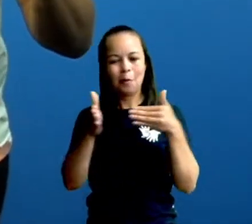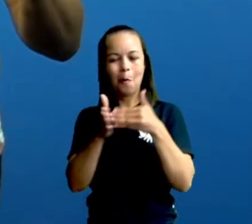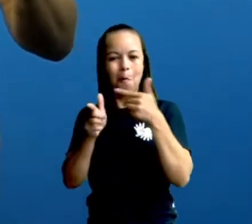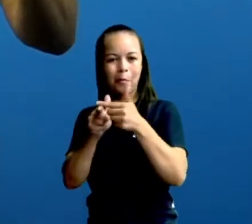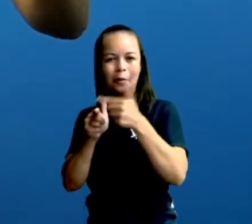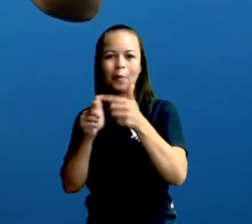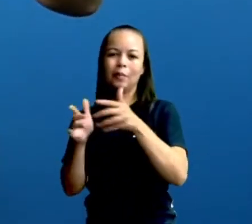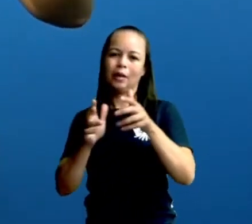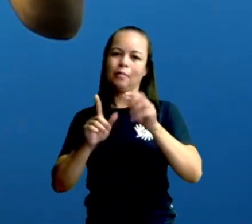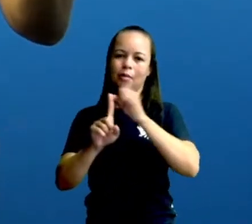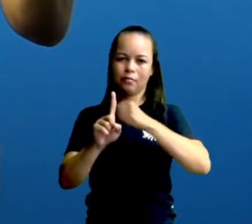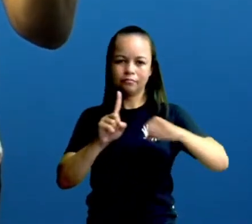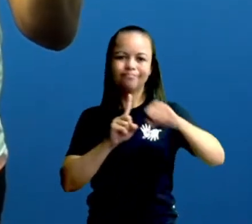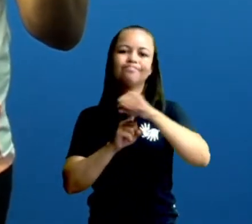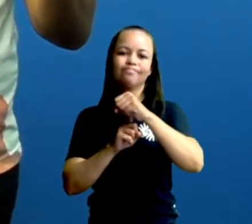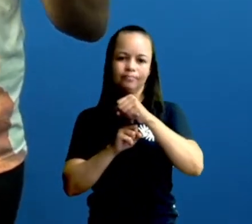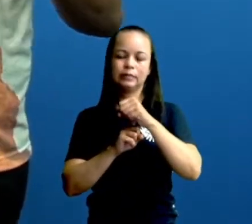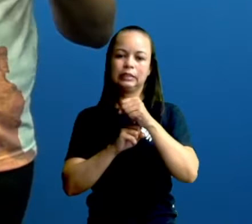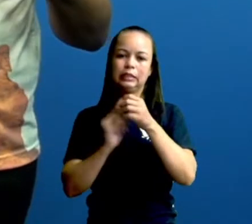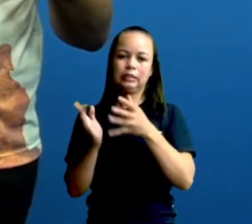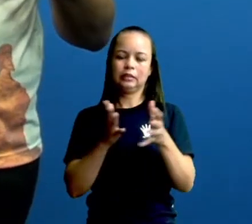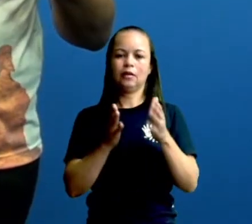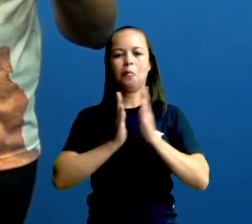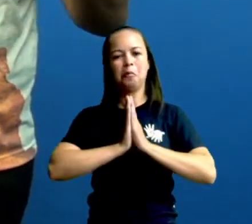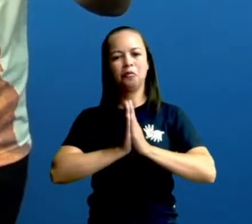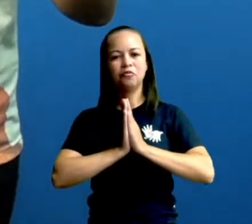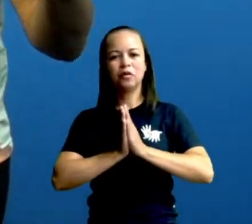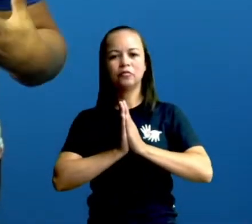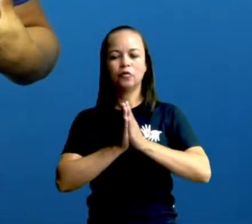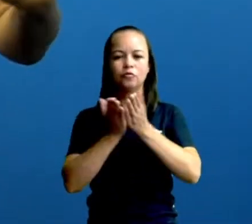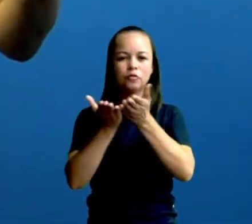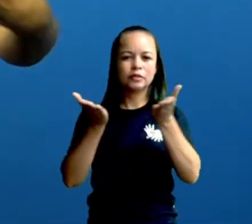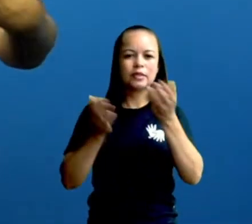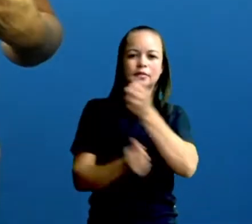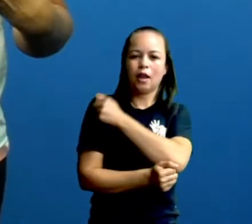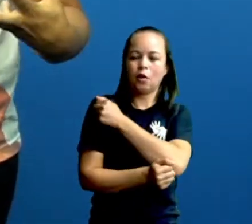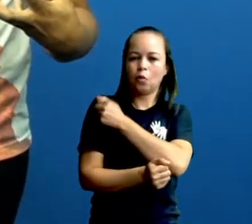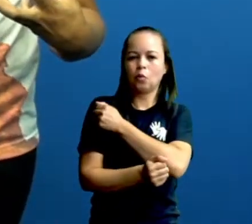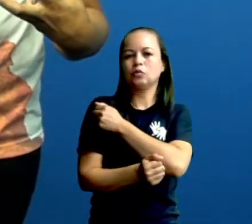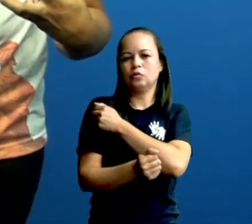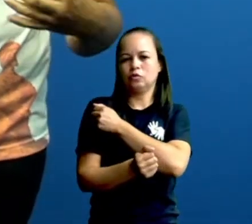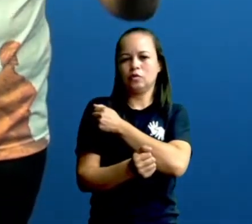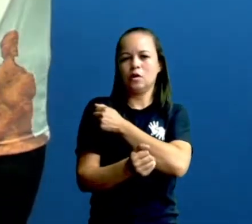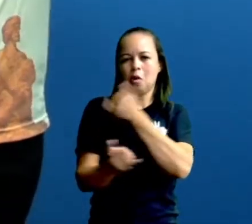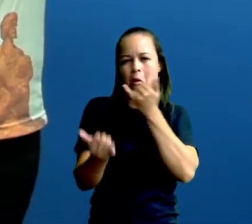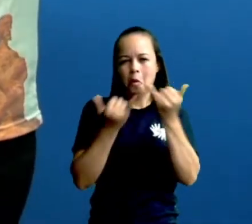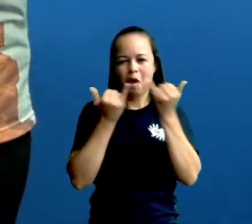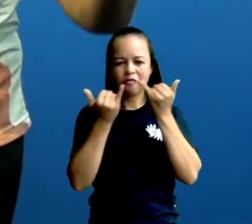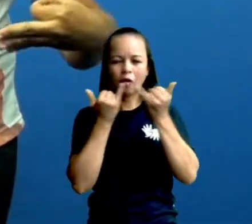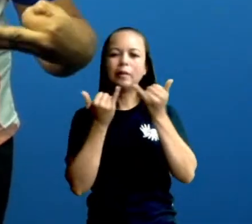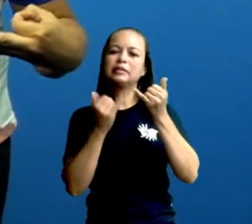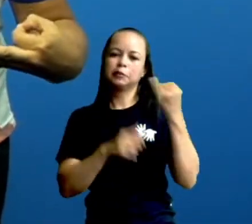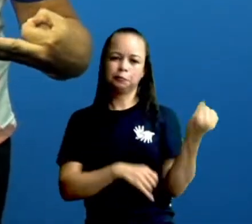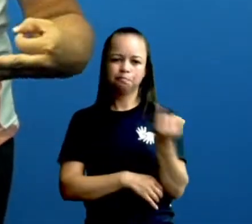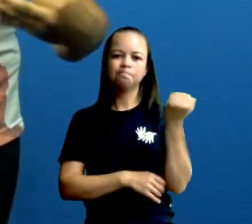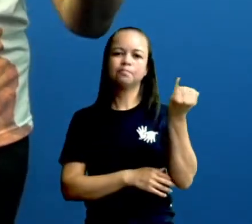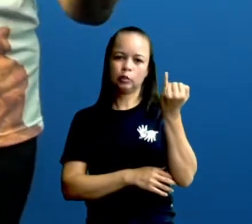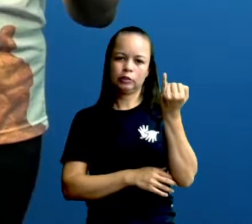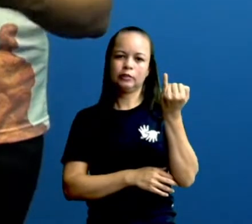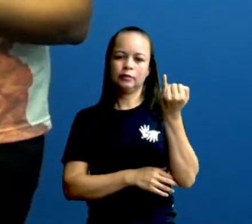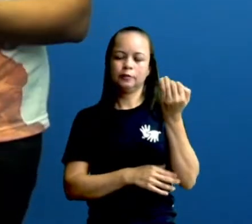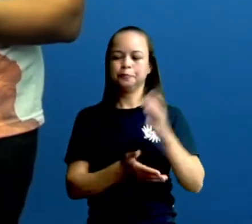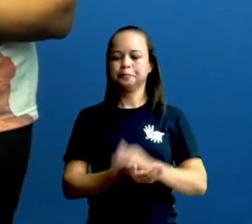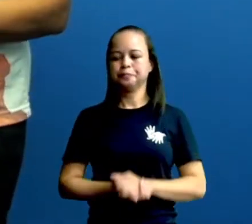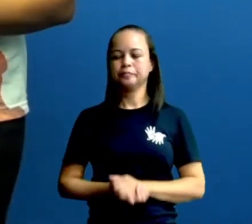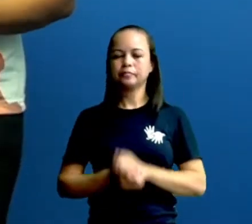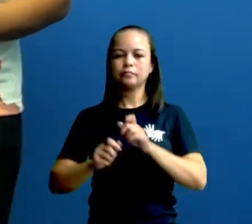Por favor, Elinho, Elinha do meu coração, não deixe de considerar essas informações. Produção, por favor, vamos